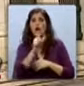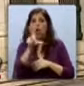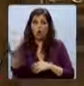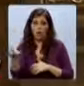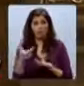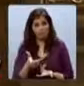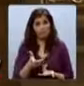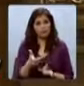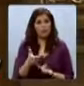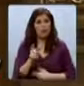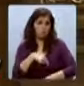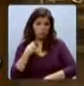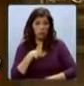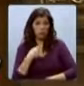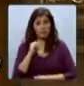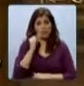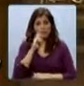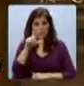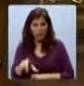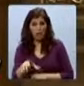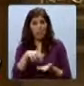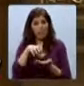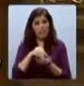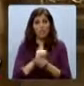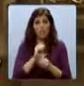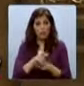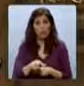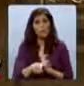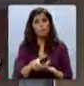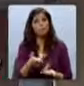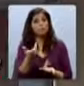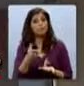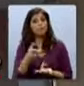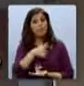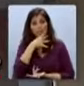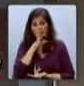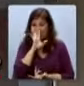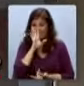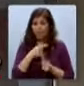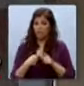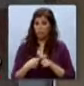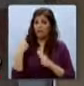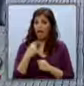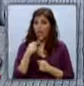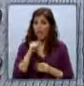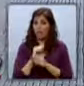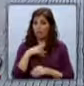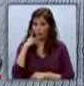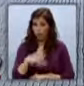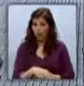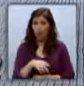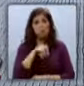BCP da própria Isabel dos Santos e do caixa banco administração do BCP da festa grande comunicado que havendo o interesse do banco de Portugal